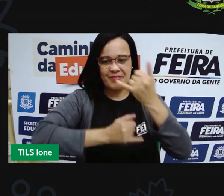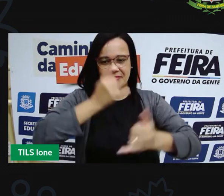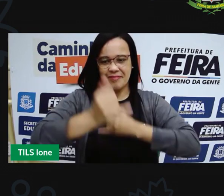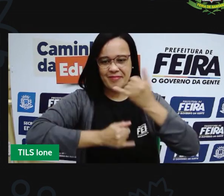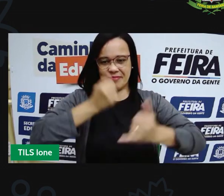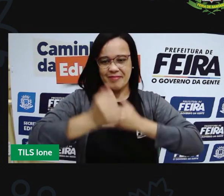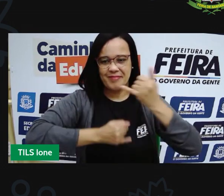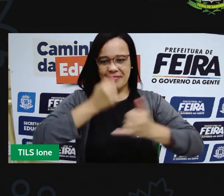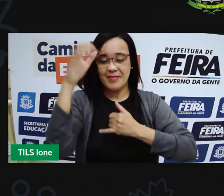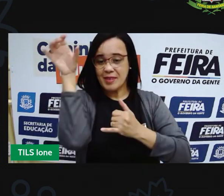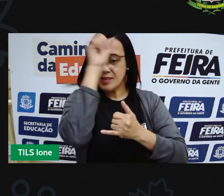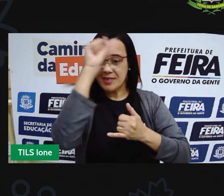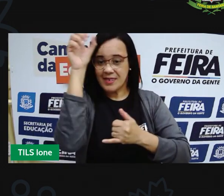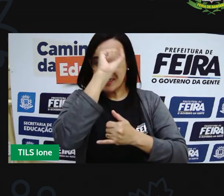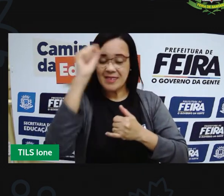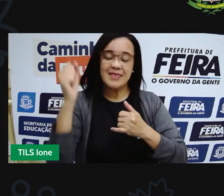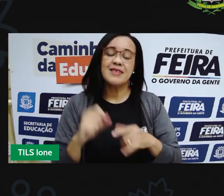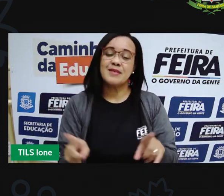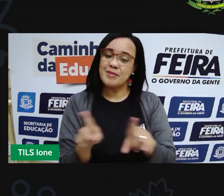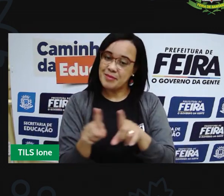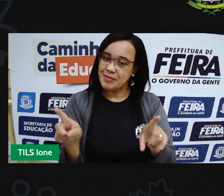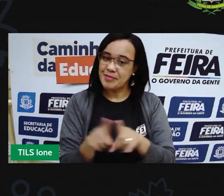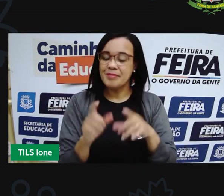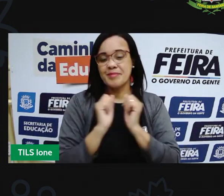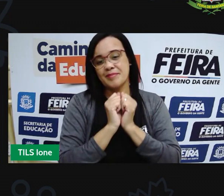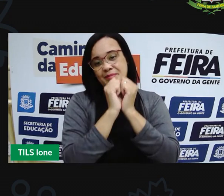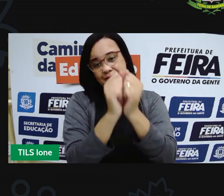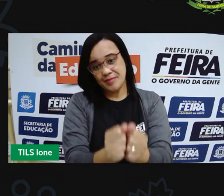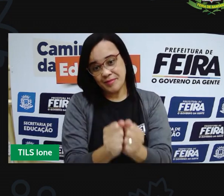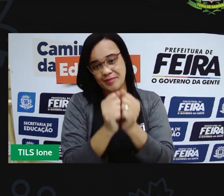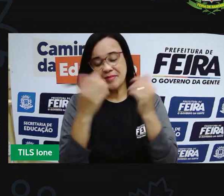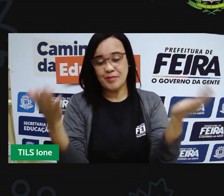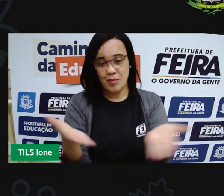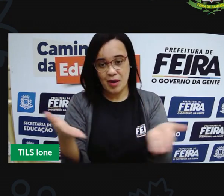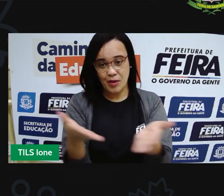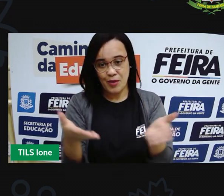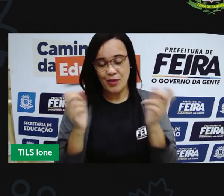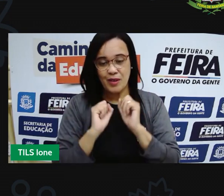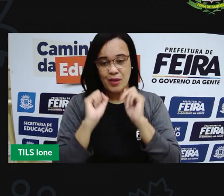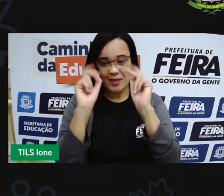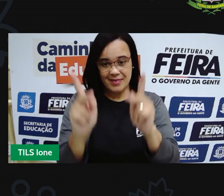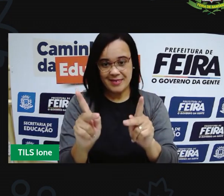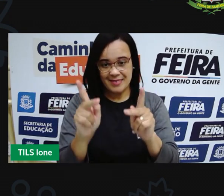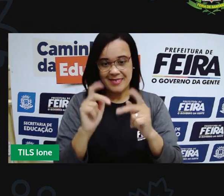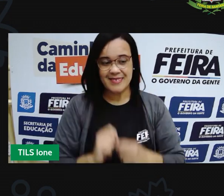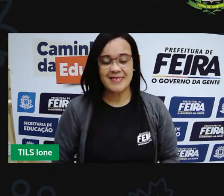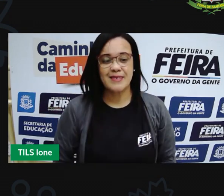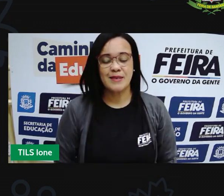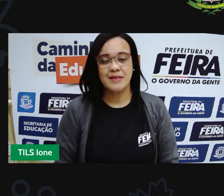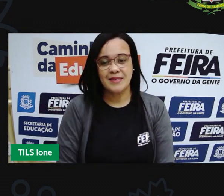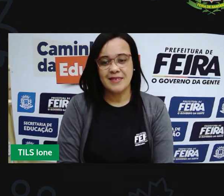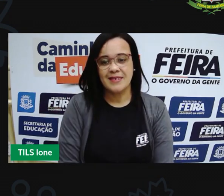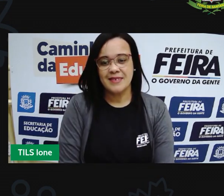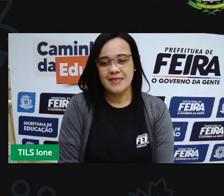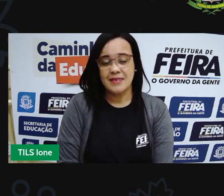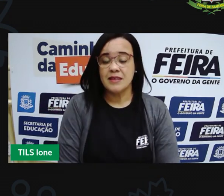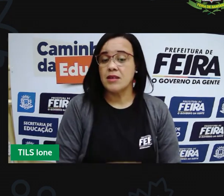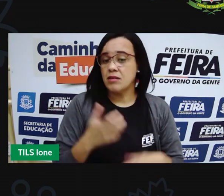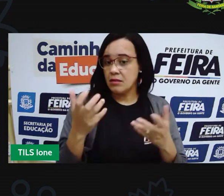brincar e aprender ao mesmo tempo, certo? Quero ver se você vai